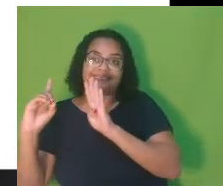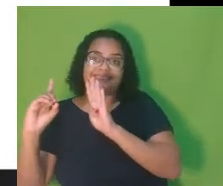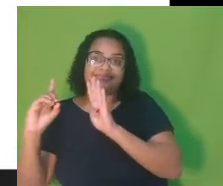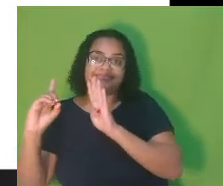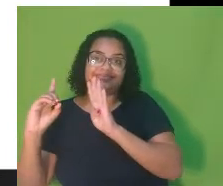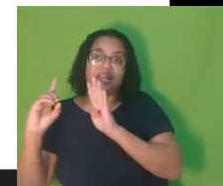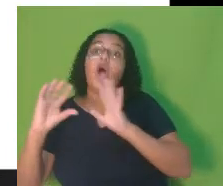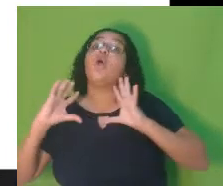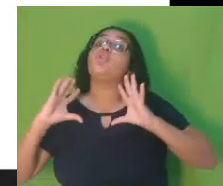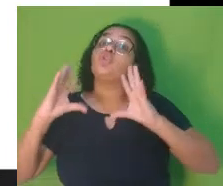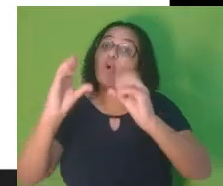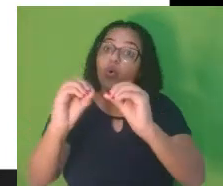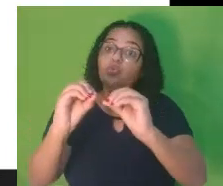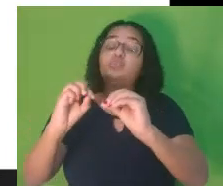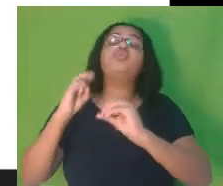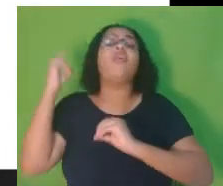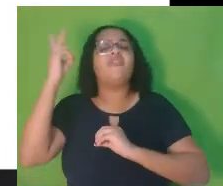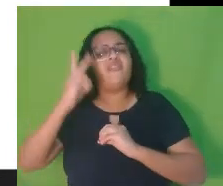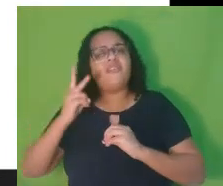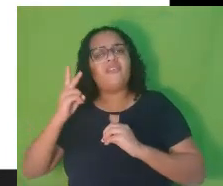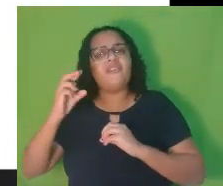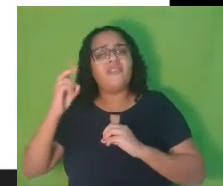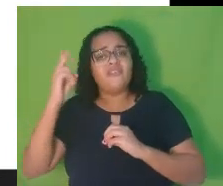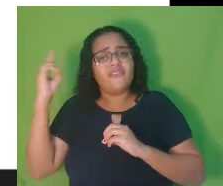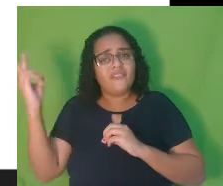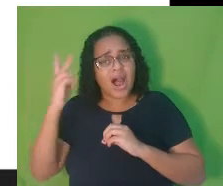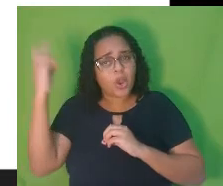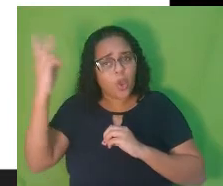forma, todos os valores